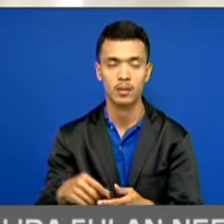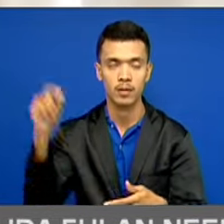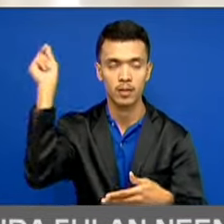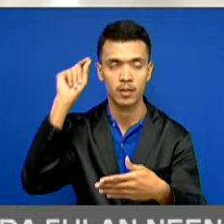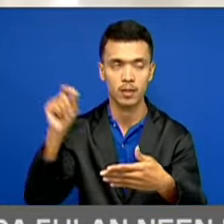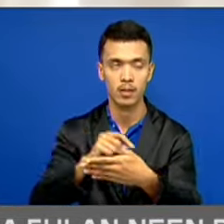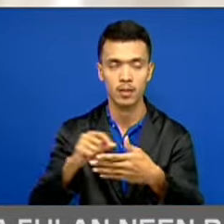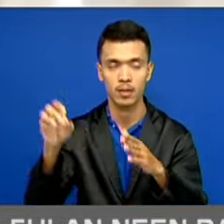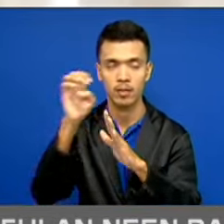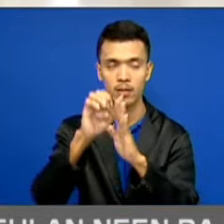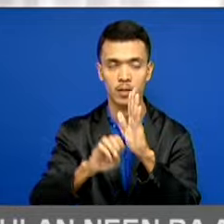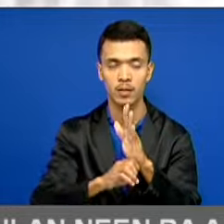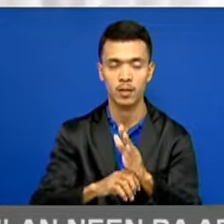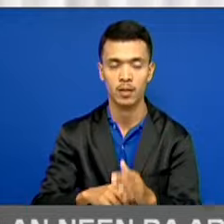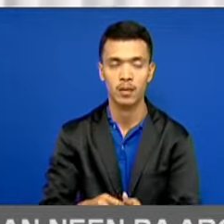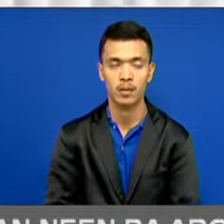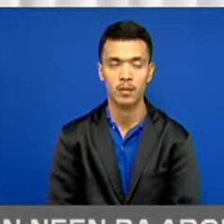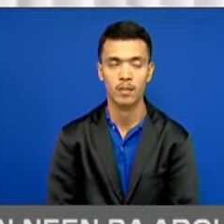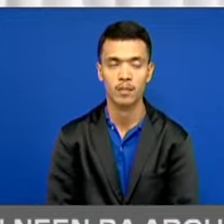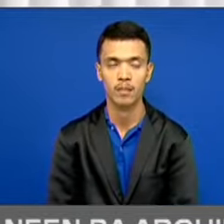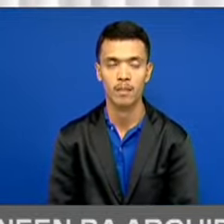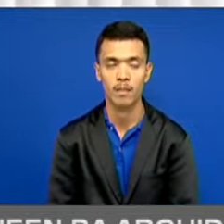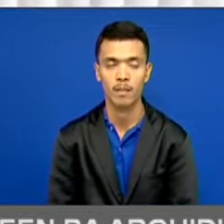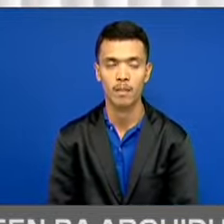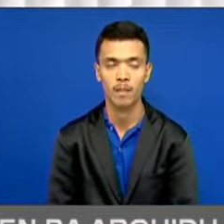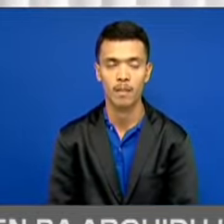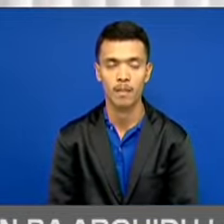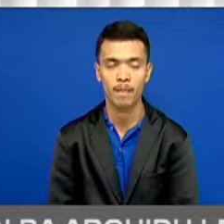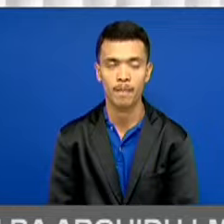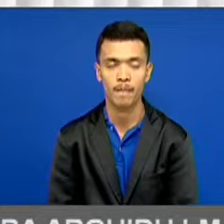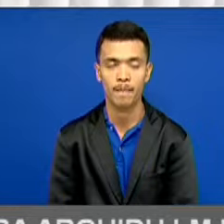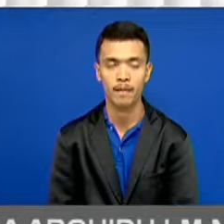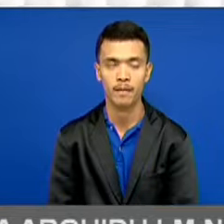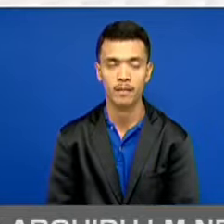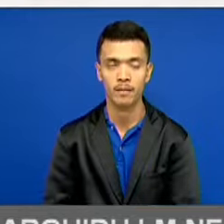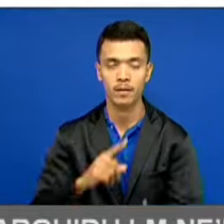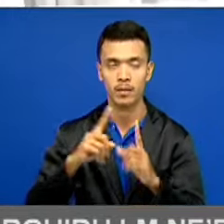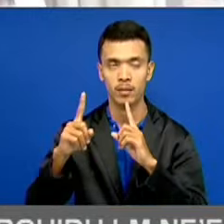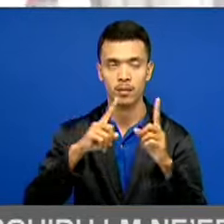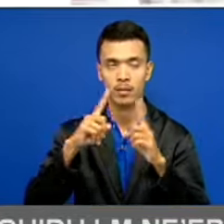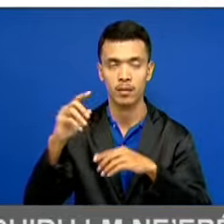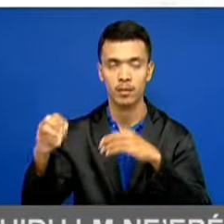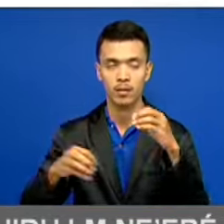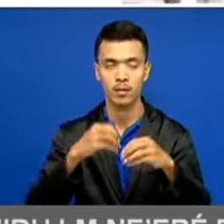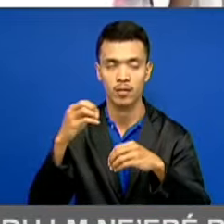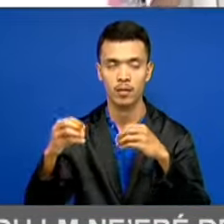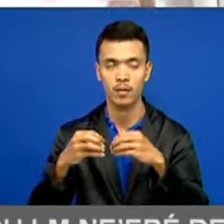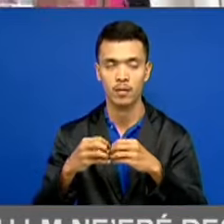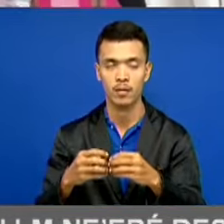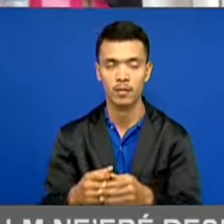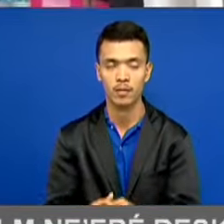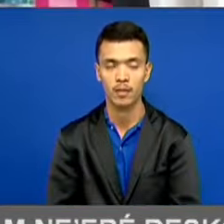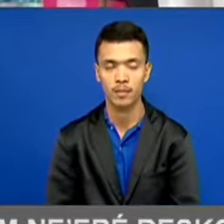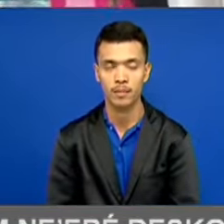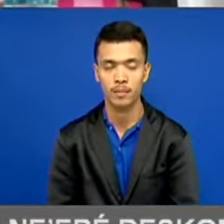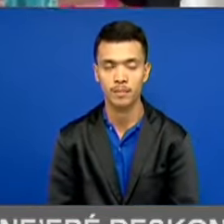Estado Igualdade e Inclusão, a Elvina Souza de Carvalho, no Macacei, Culia e Tuan Conabá. A tema